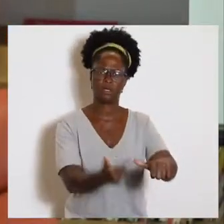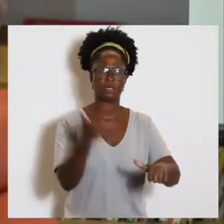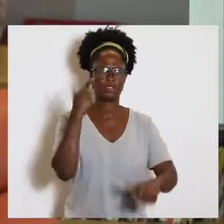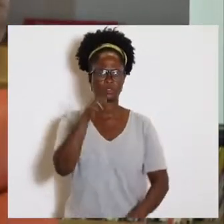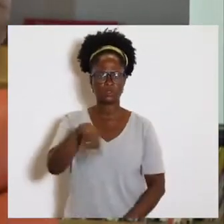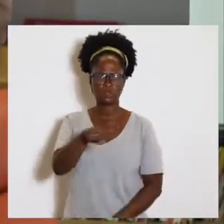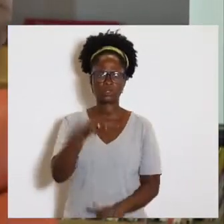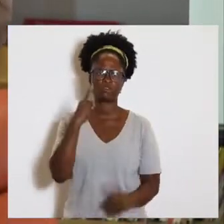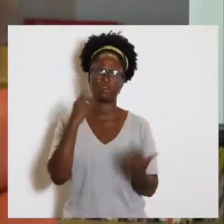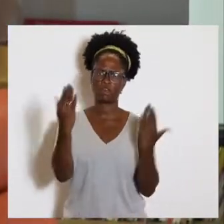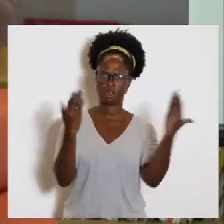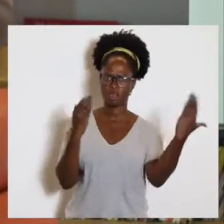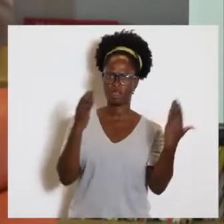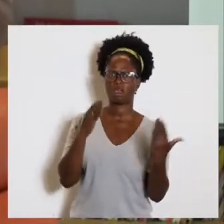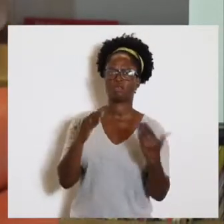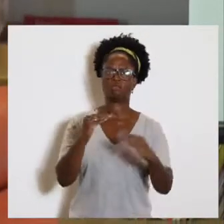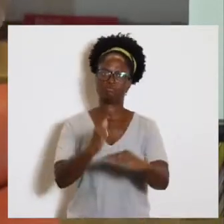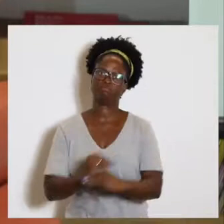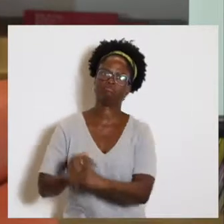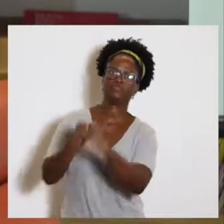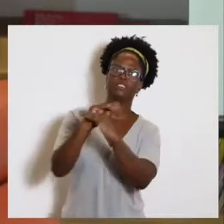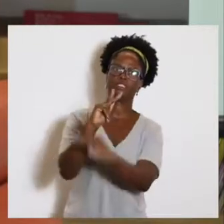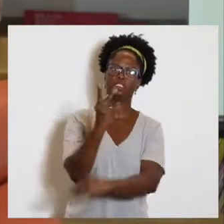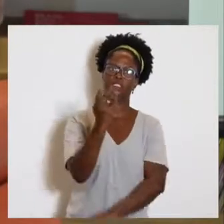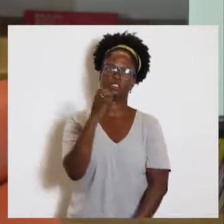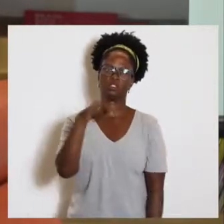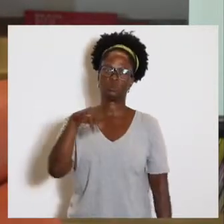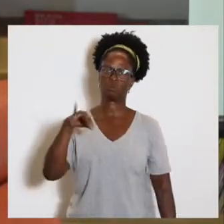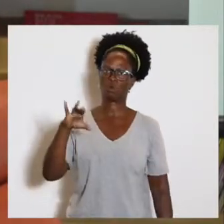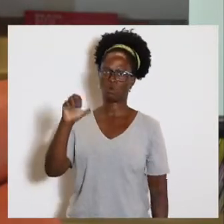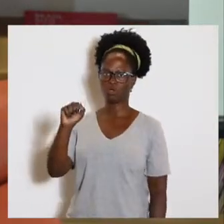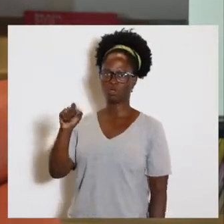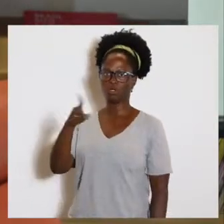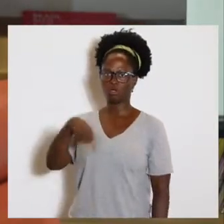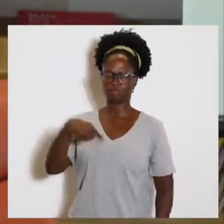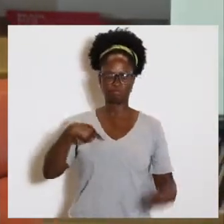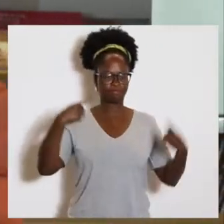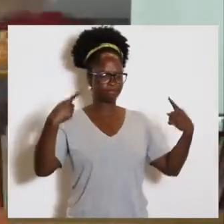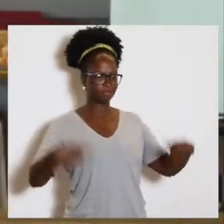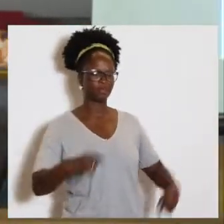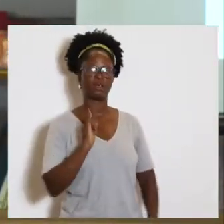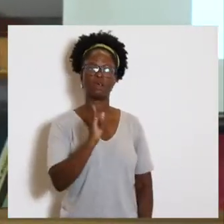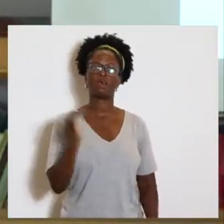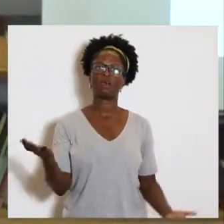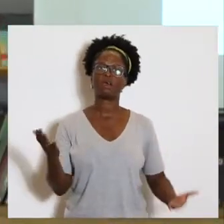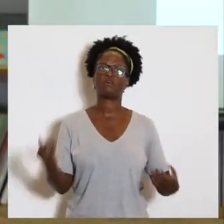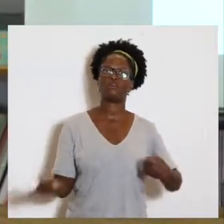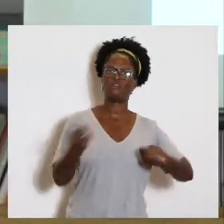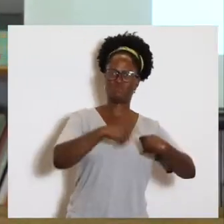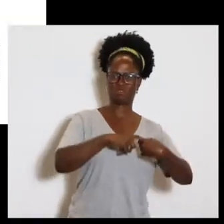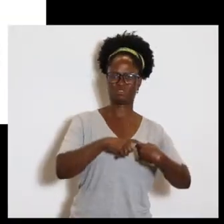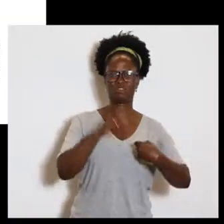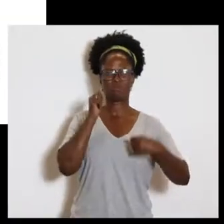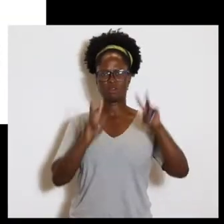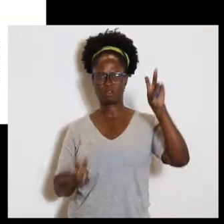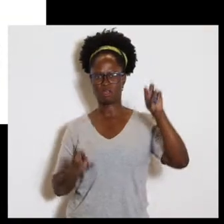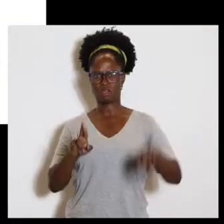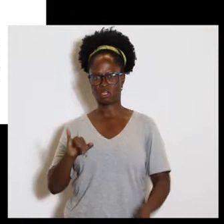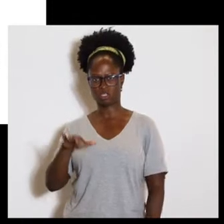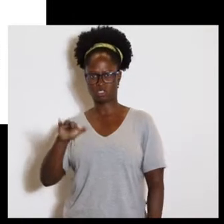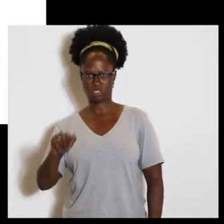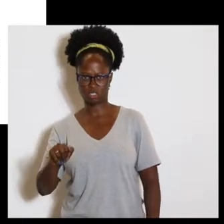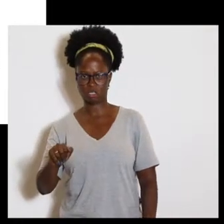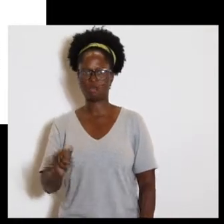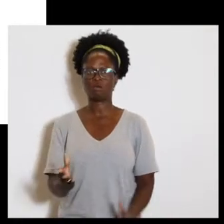espaço canônico hegemônico e nós temos que disputar nativas e voltando para regina vai dizer que o silêncio dos